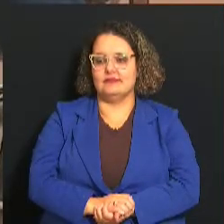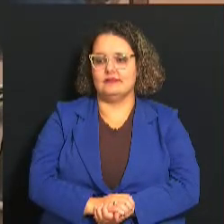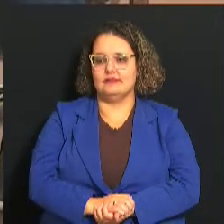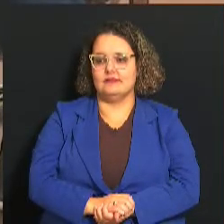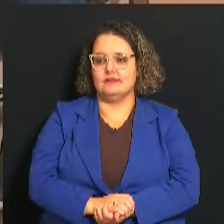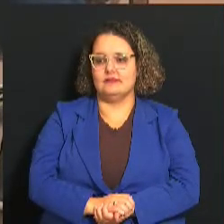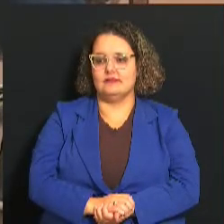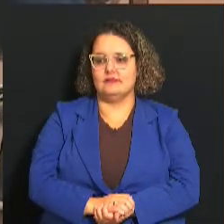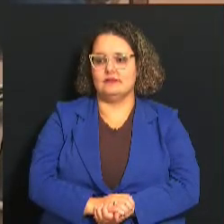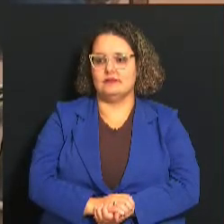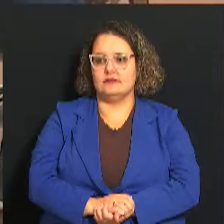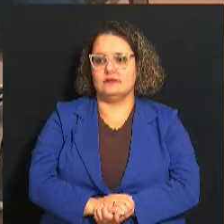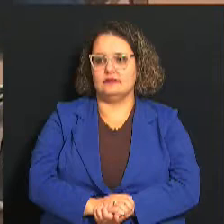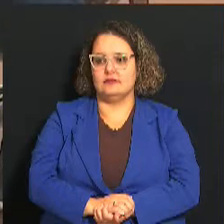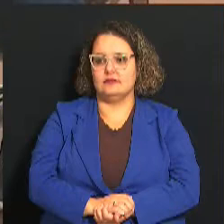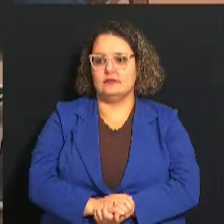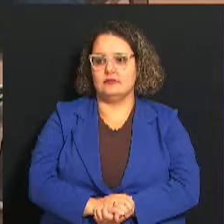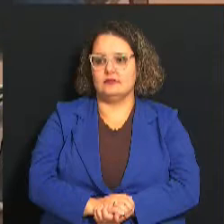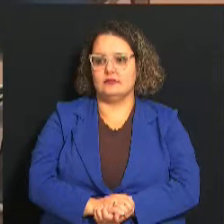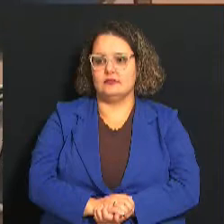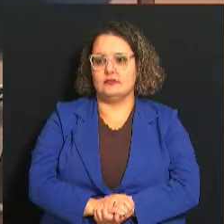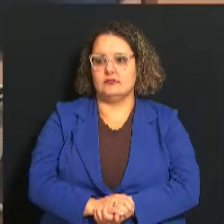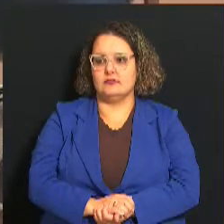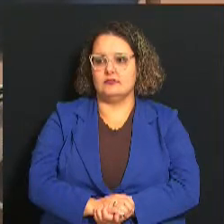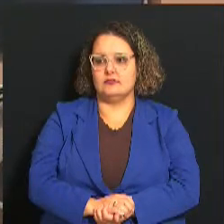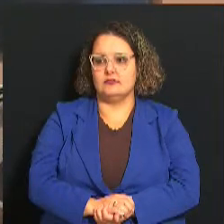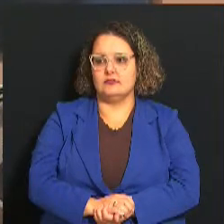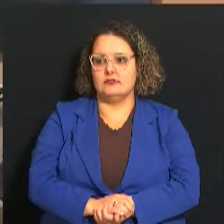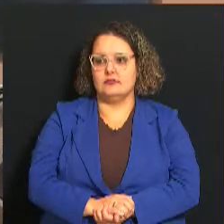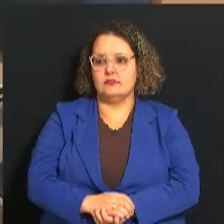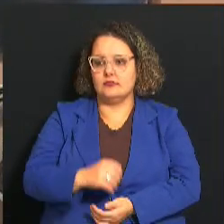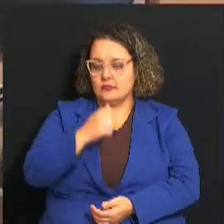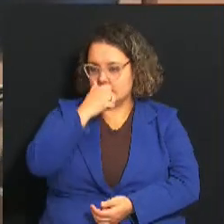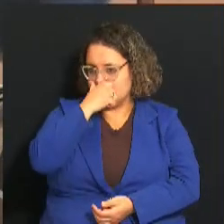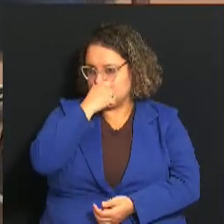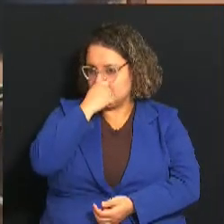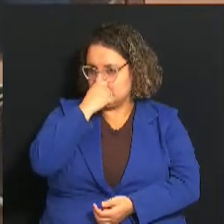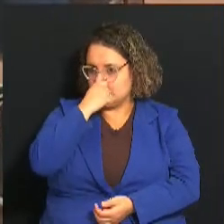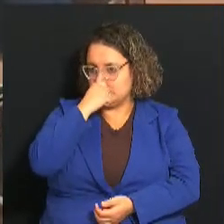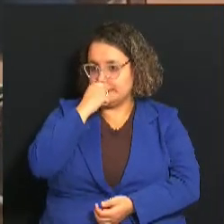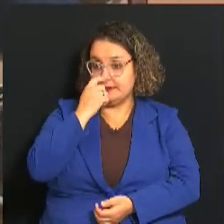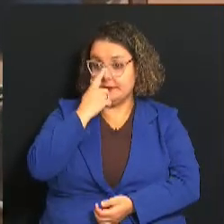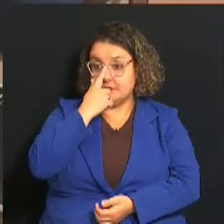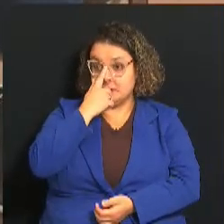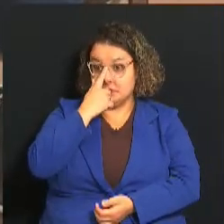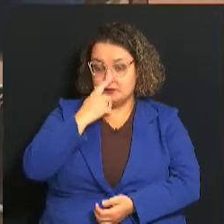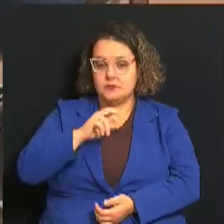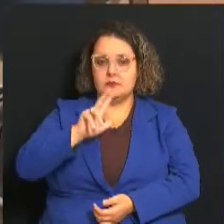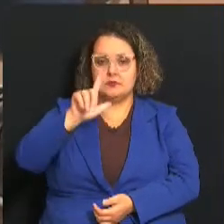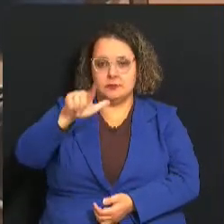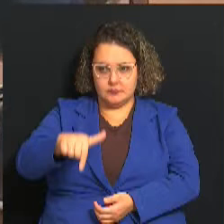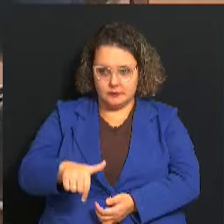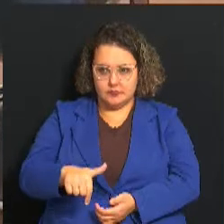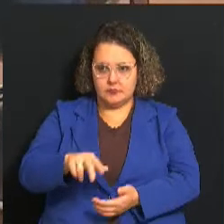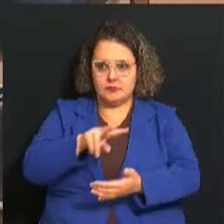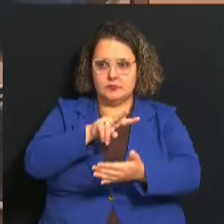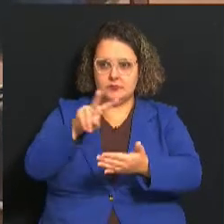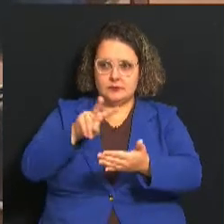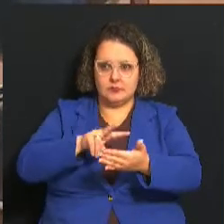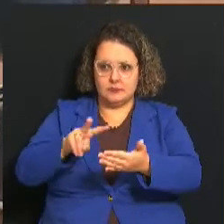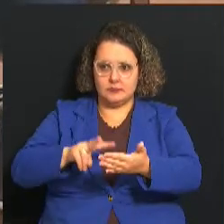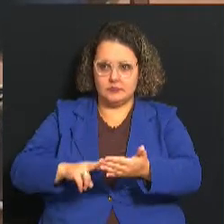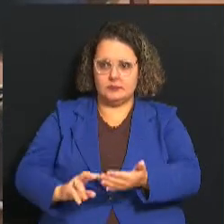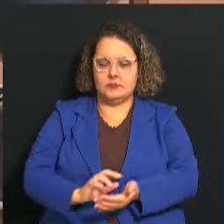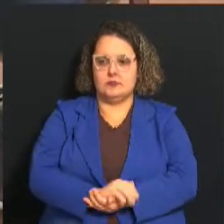E aí a gente... No microfone da parte. Né? Ó, então, assim, após a leitura, eu vou perguntar